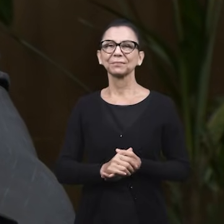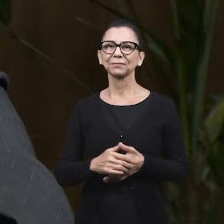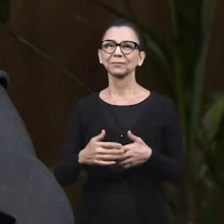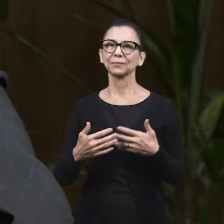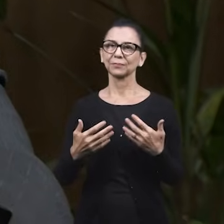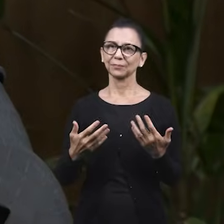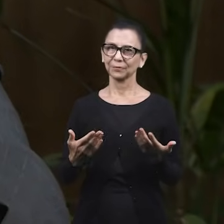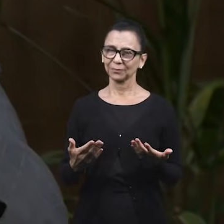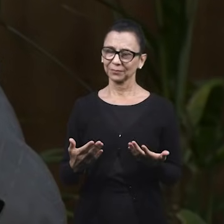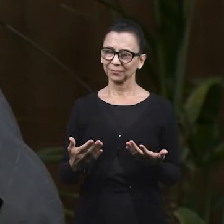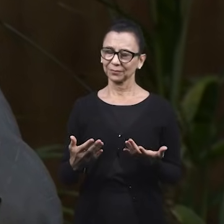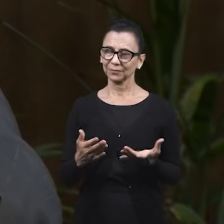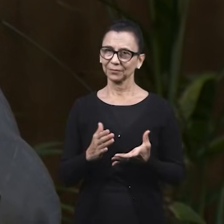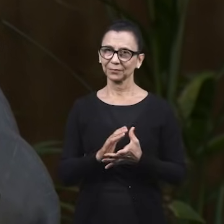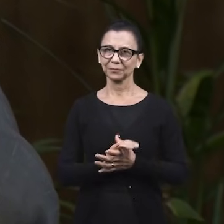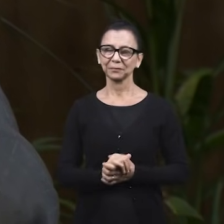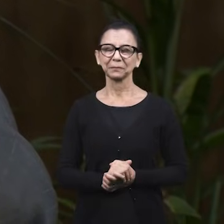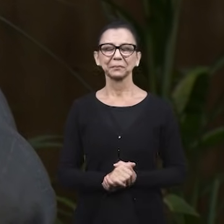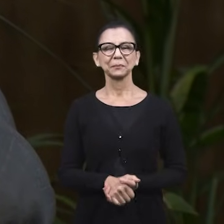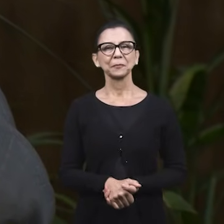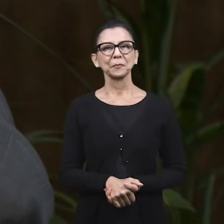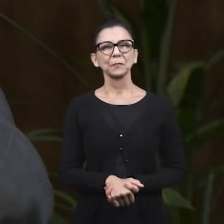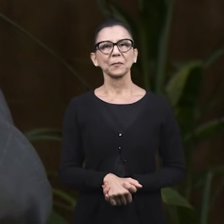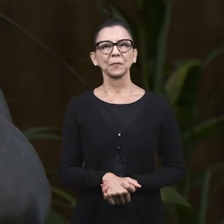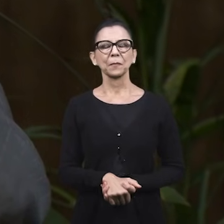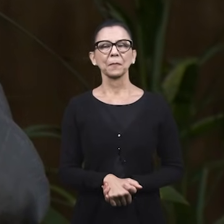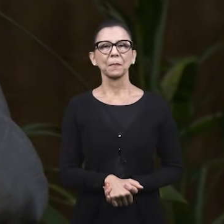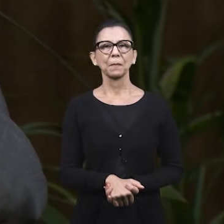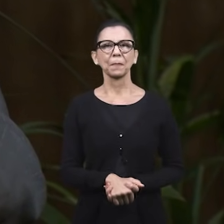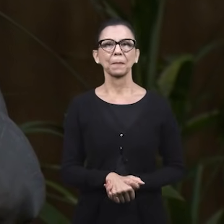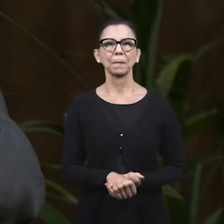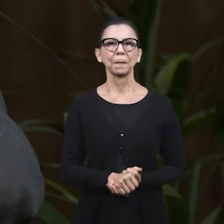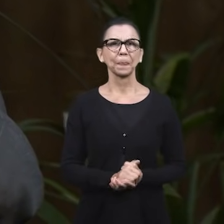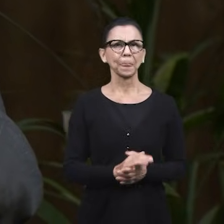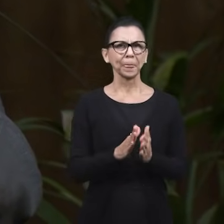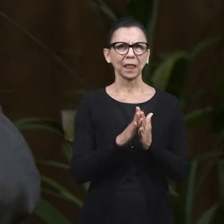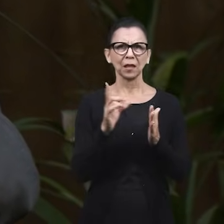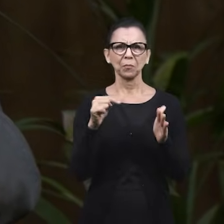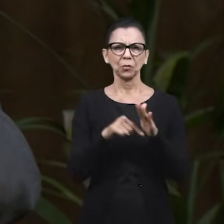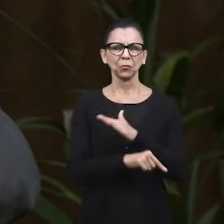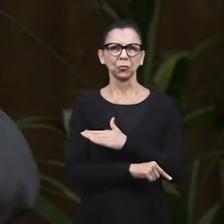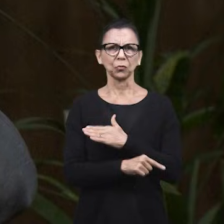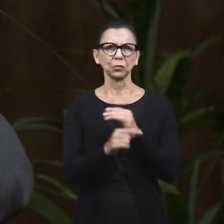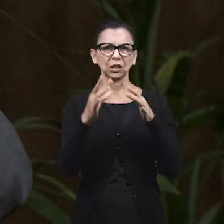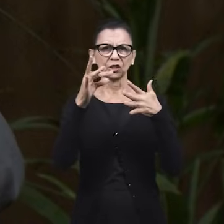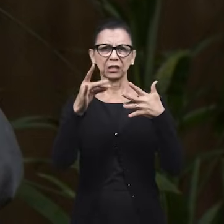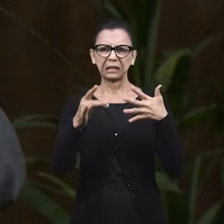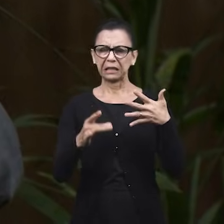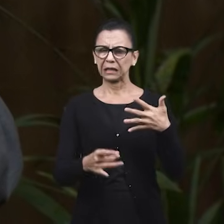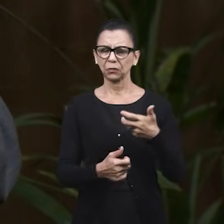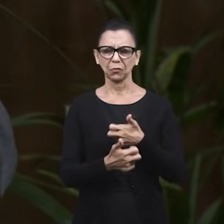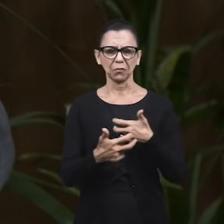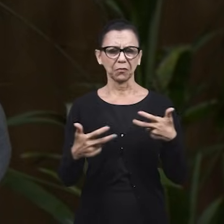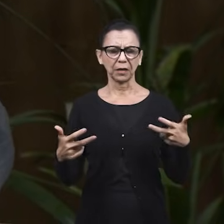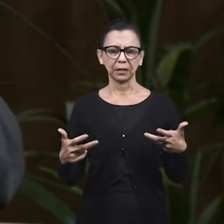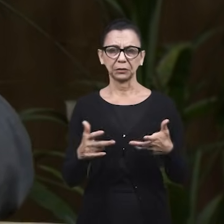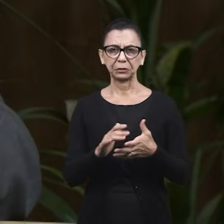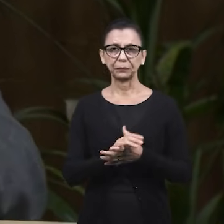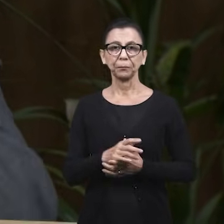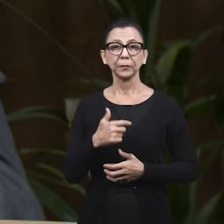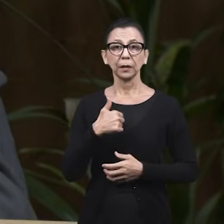estão muito incipientes ainda para falar disso. Então a palavra, ela é rica. Eu tive uma experiência, acho que vale a pena